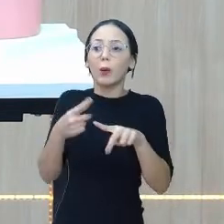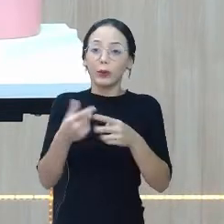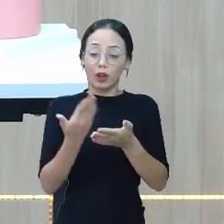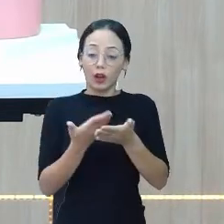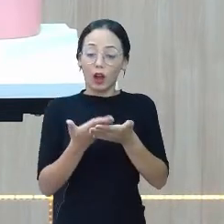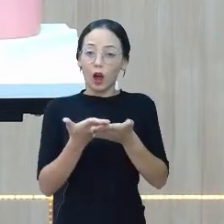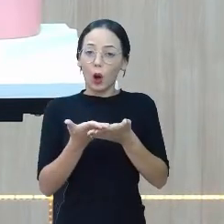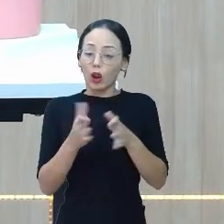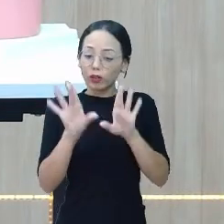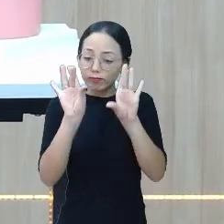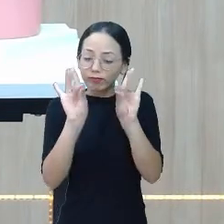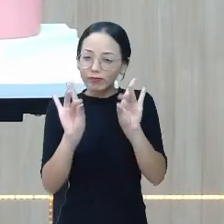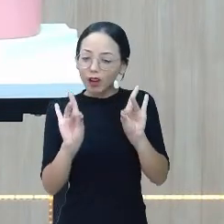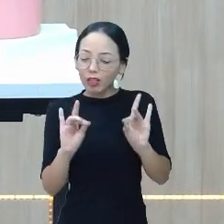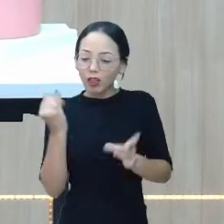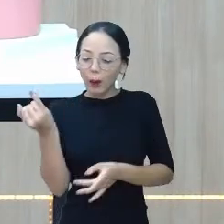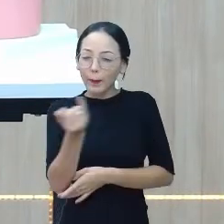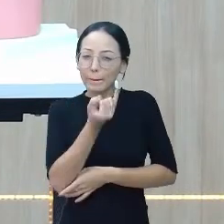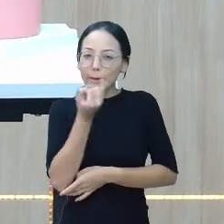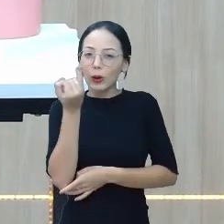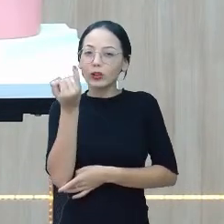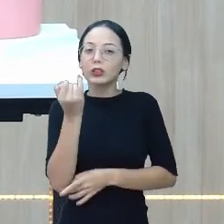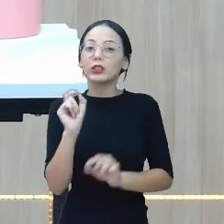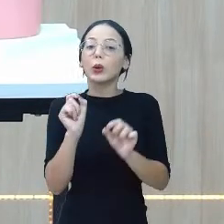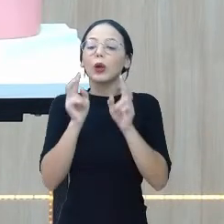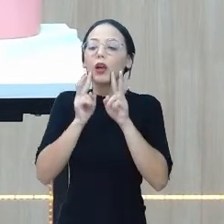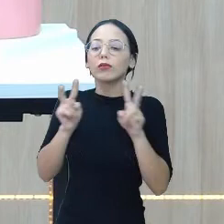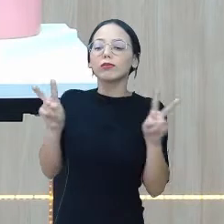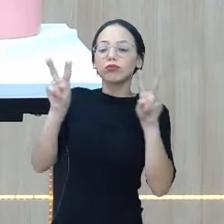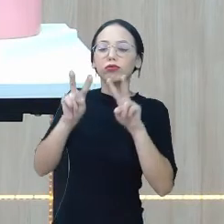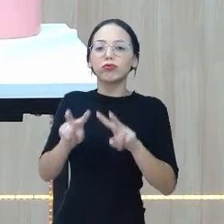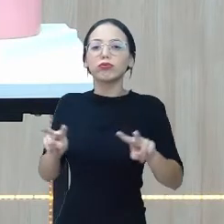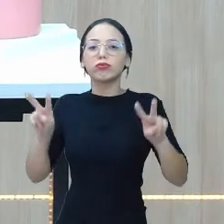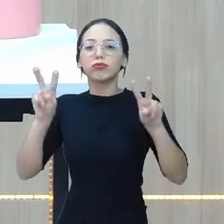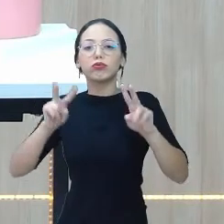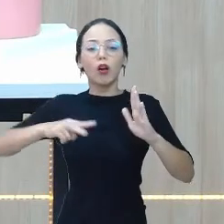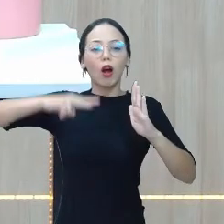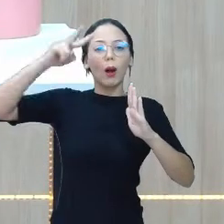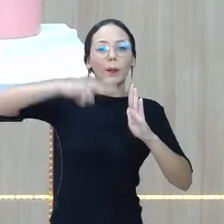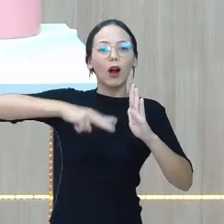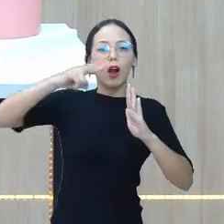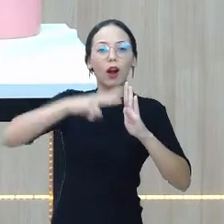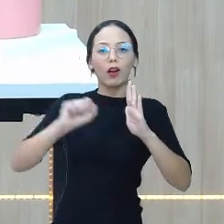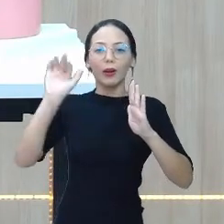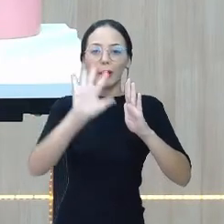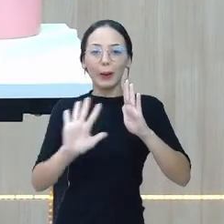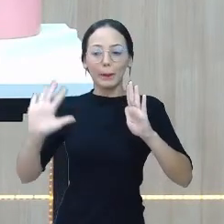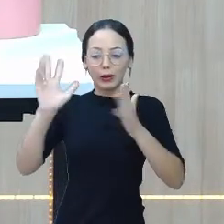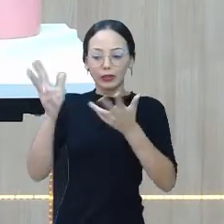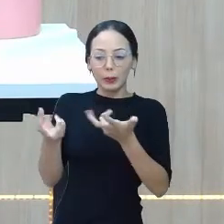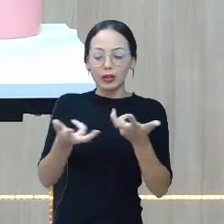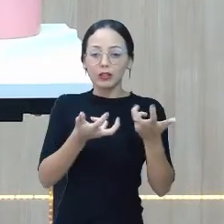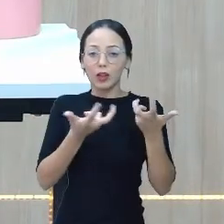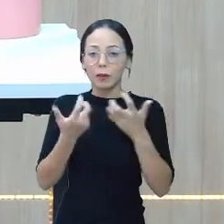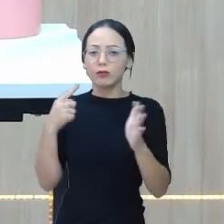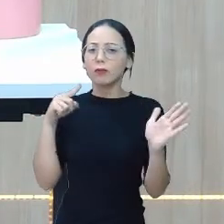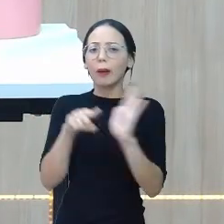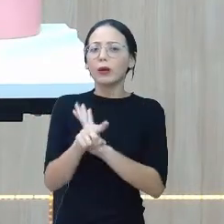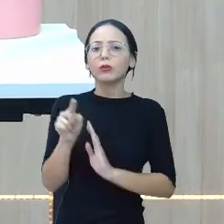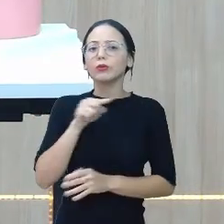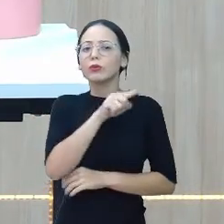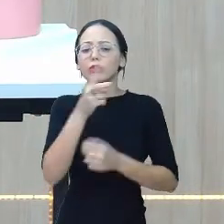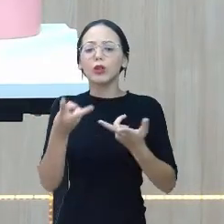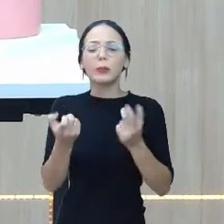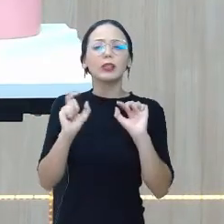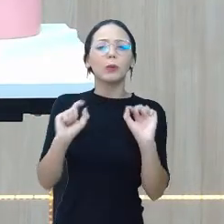hoje ela tem um detalhe muito importante, que é a observação, a leitura de imagem. Então, o que é que vocês percebem